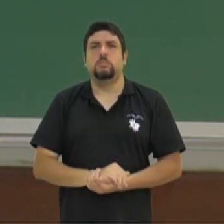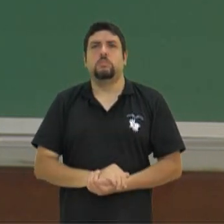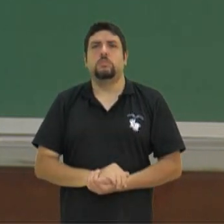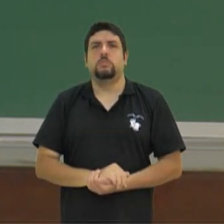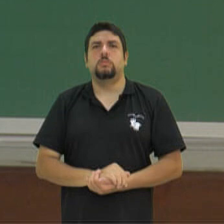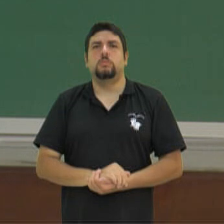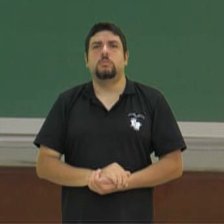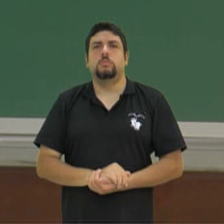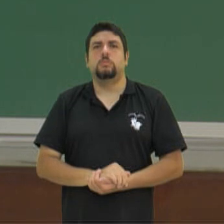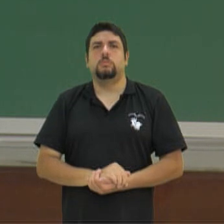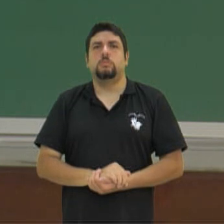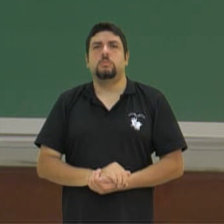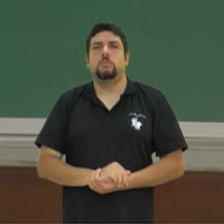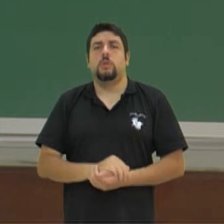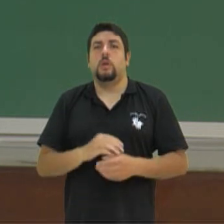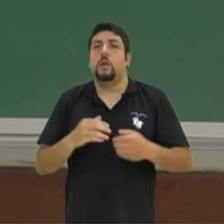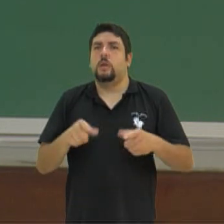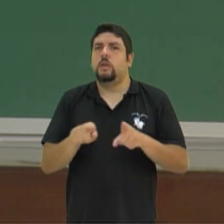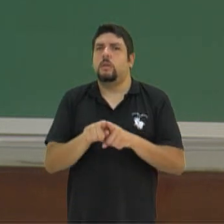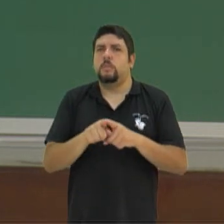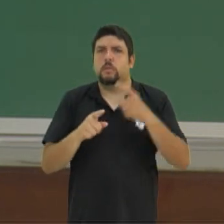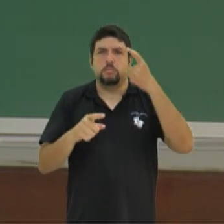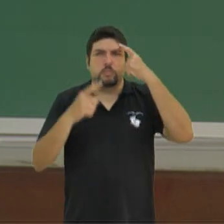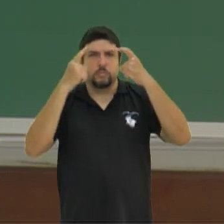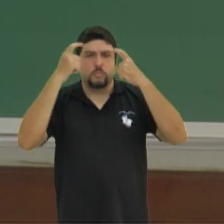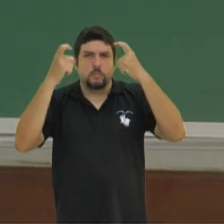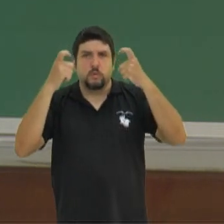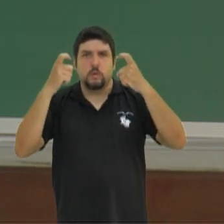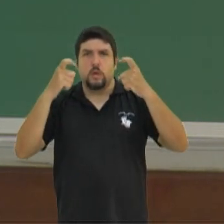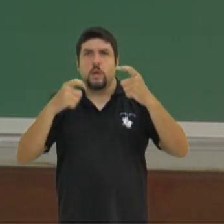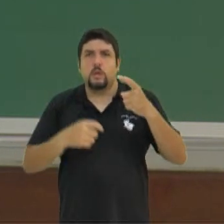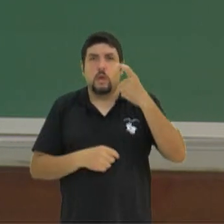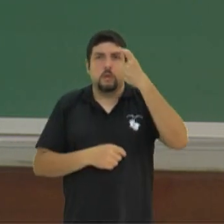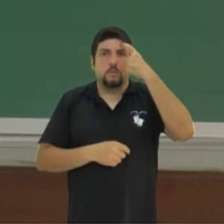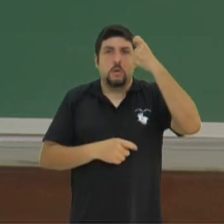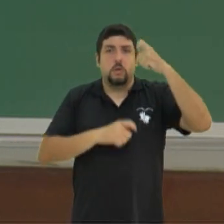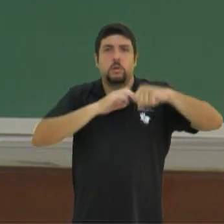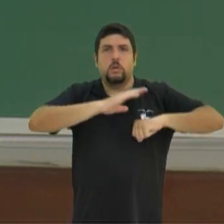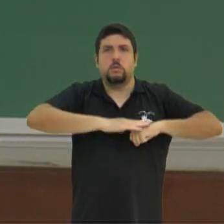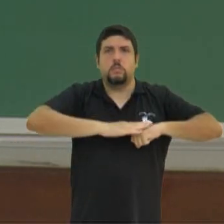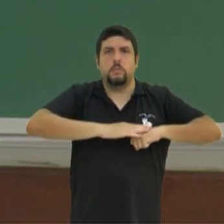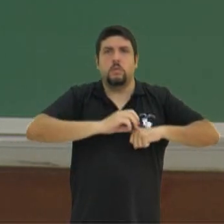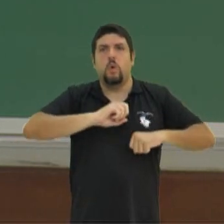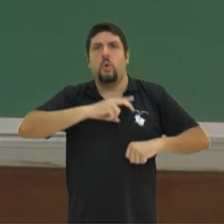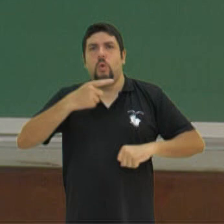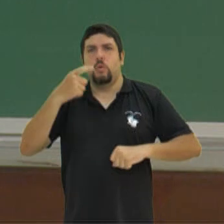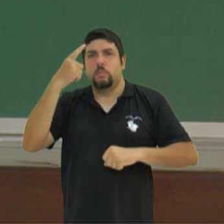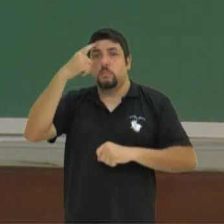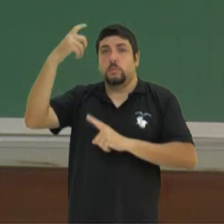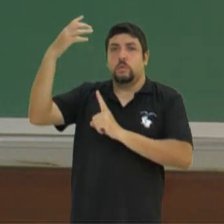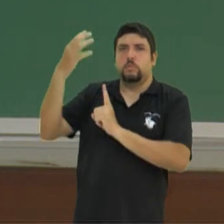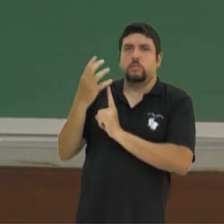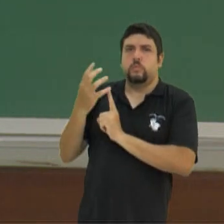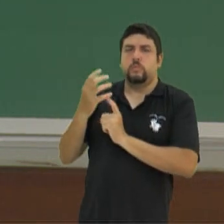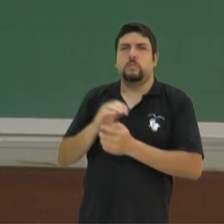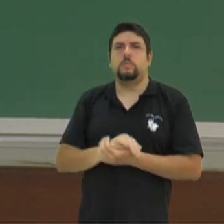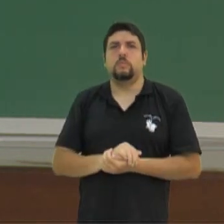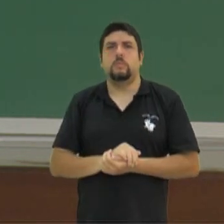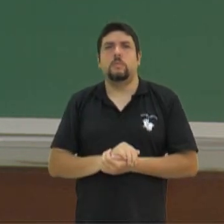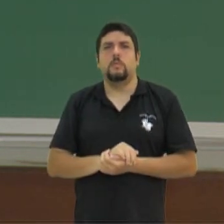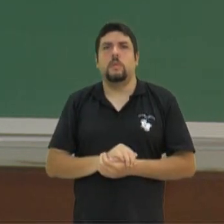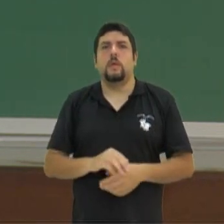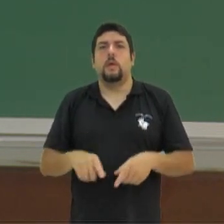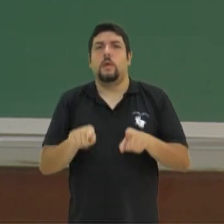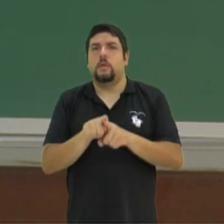tipos de ideias, as ideias inatas, adventícias, factícias, além da diferença entre res